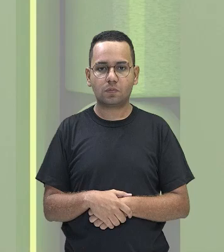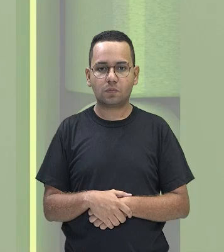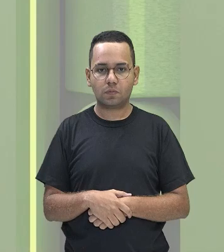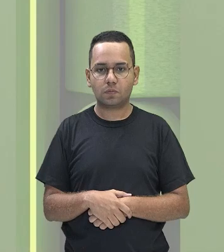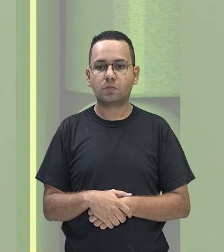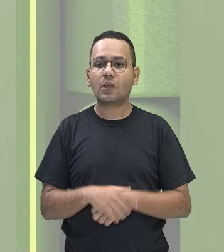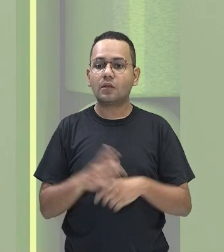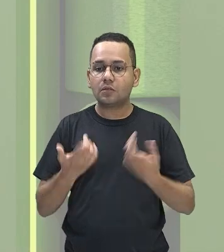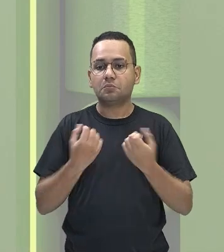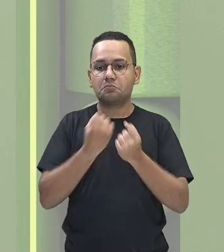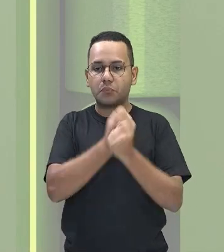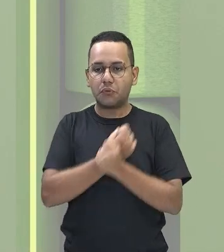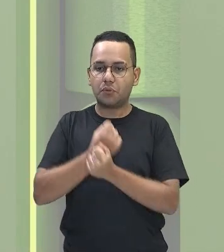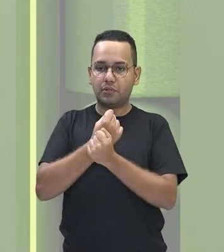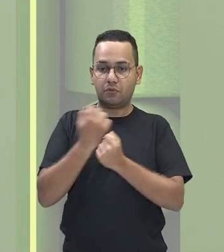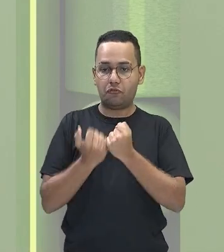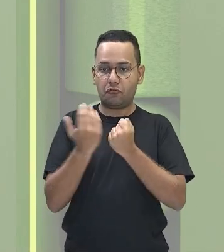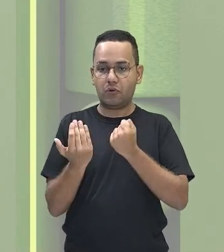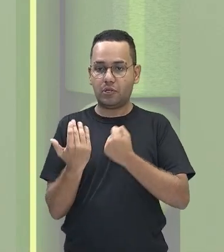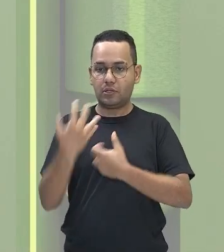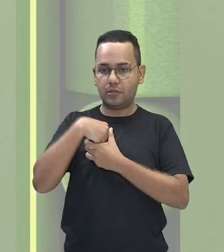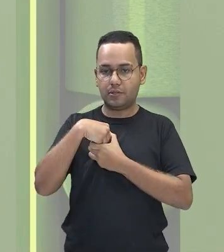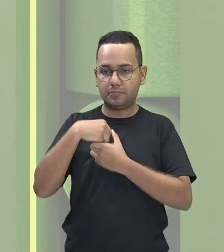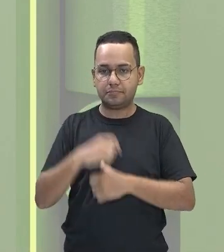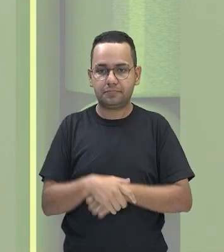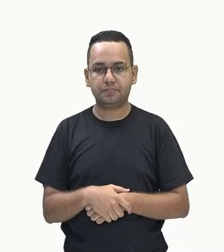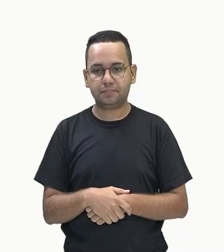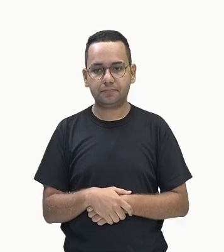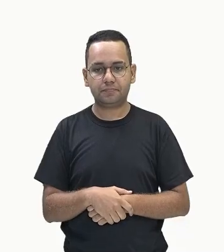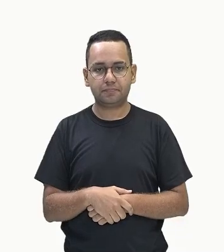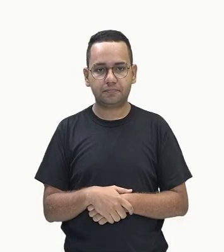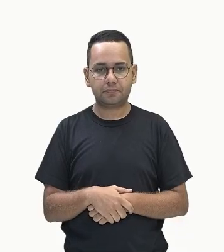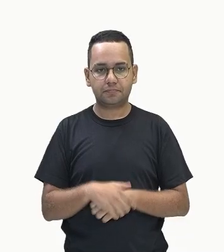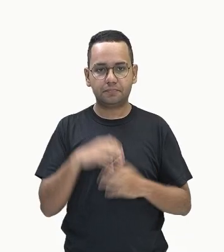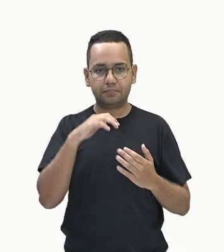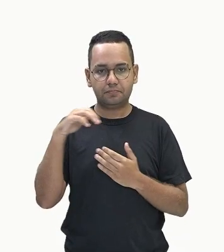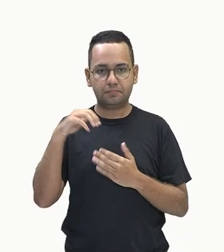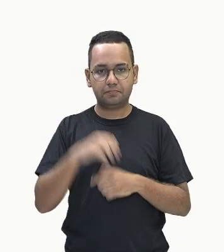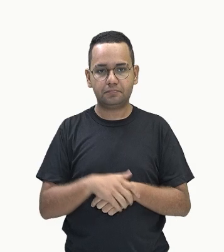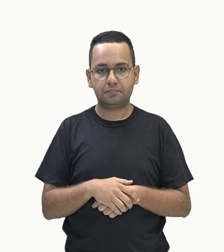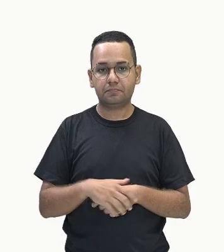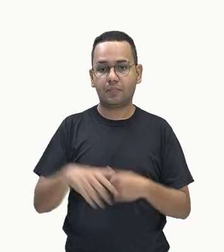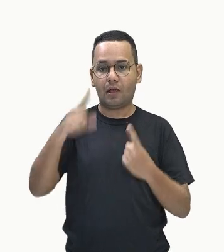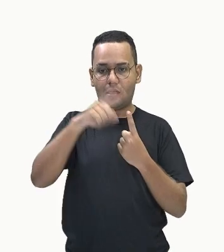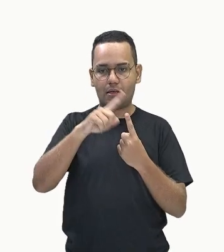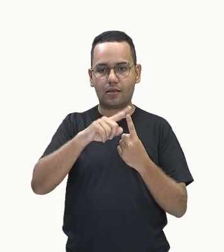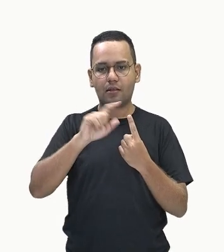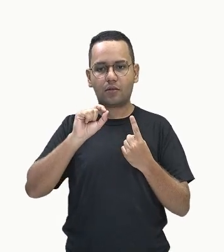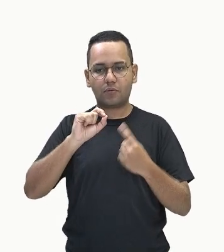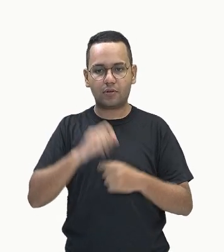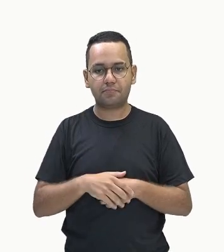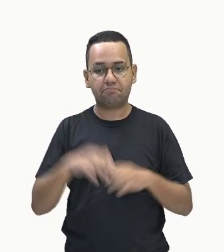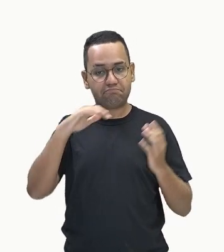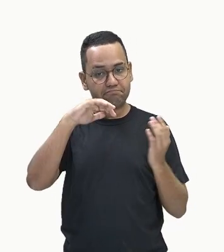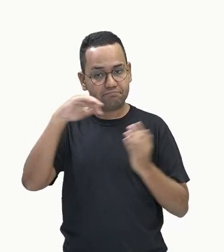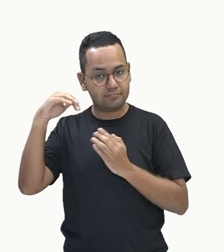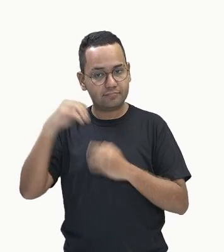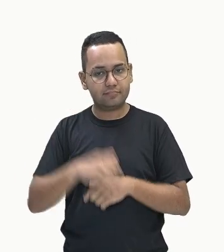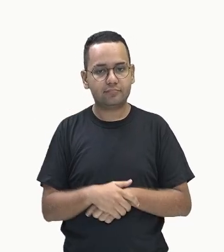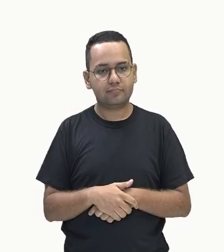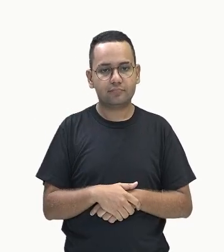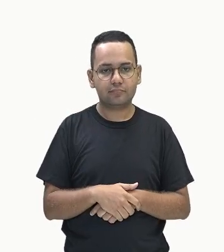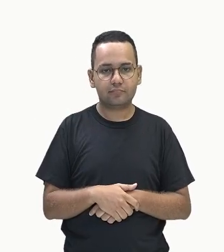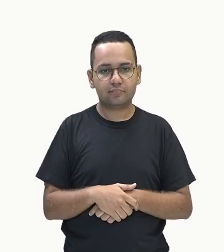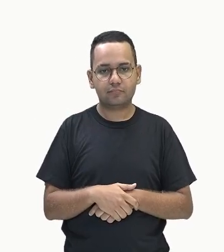as partes de dentro, ok? Vamos em frente. O tecido epitelial ainda, gente, ele pode ser classificado como